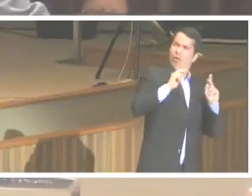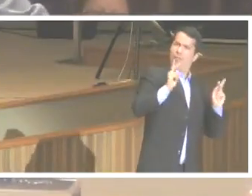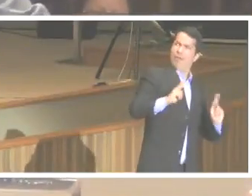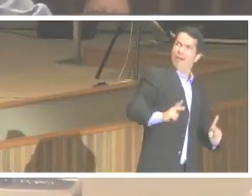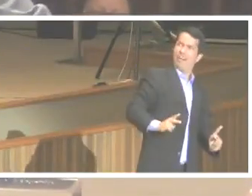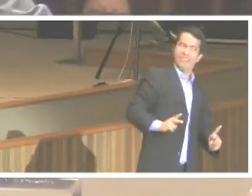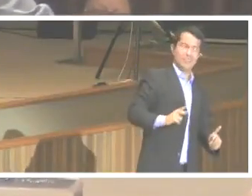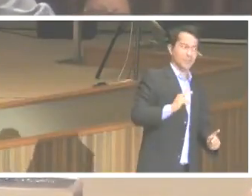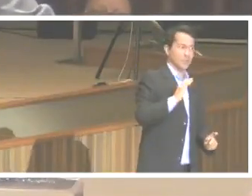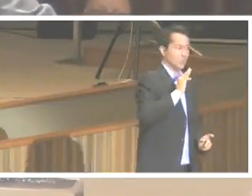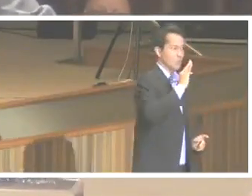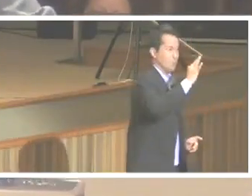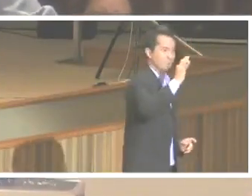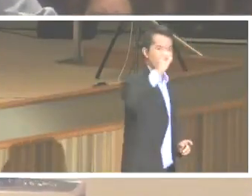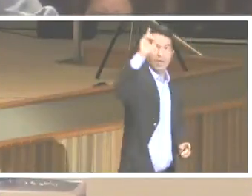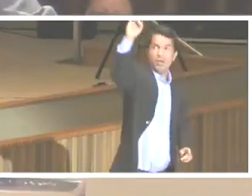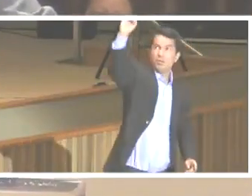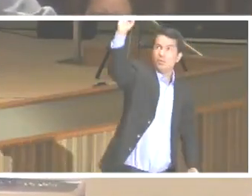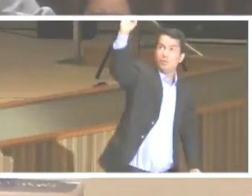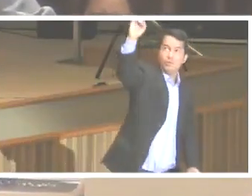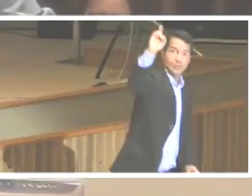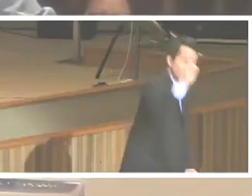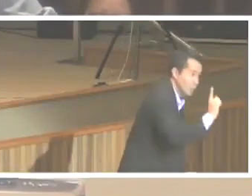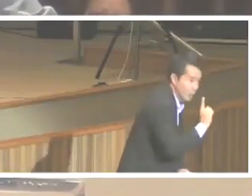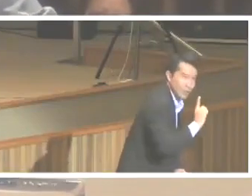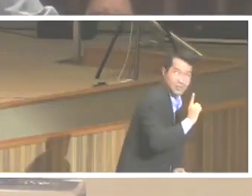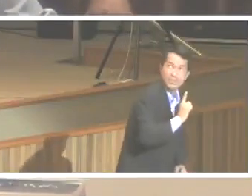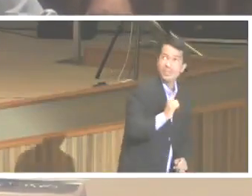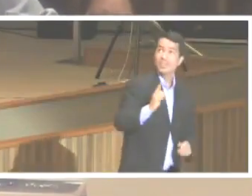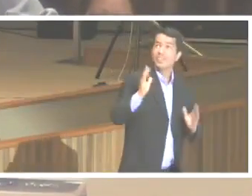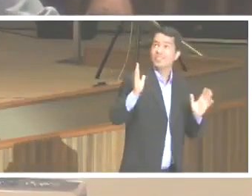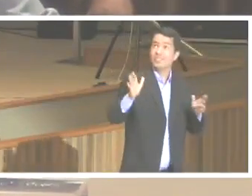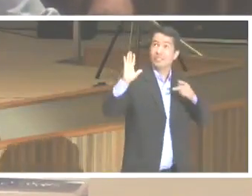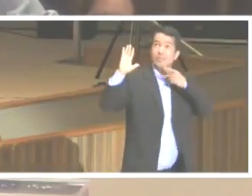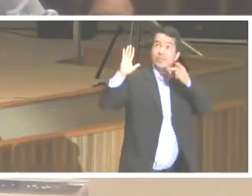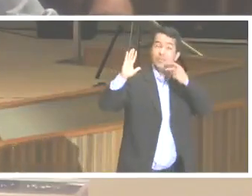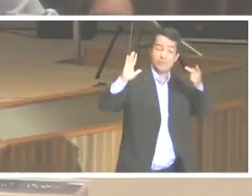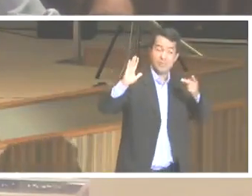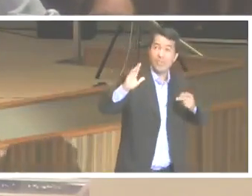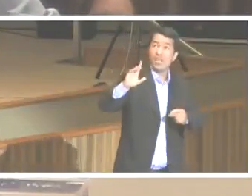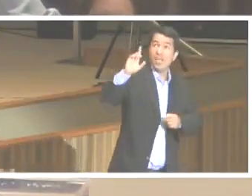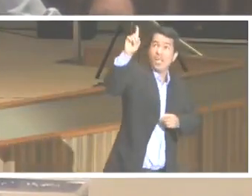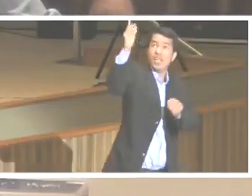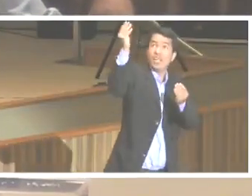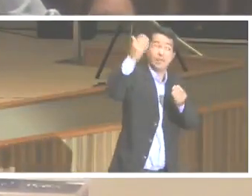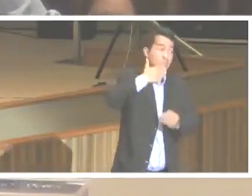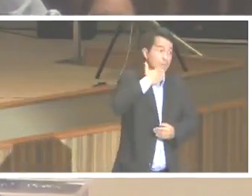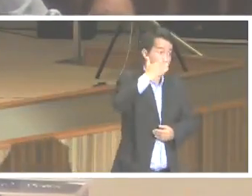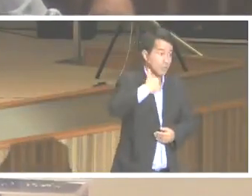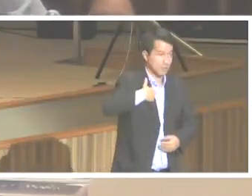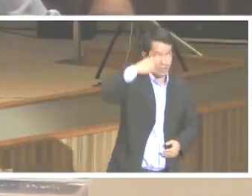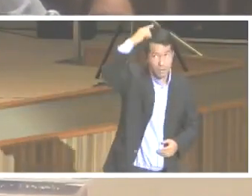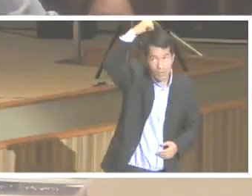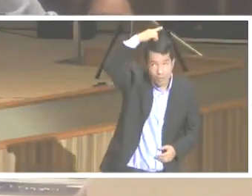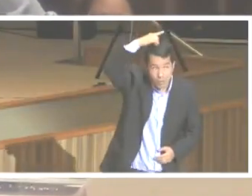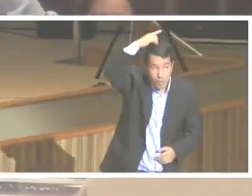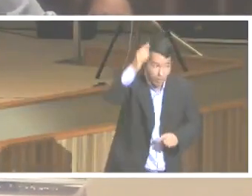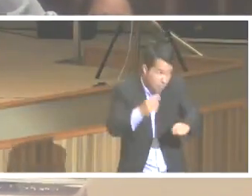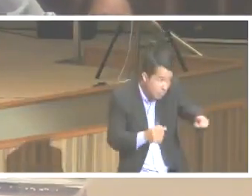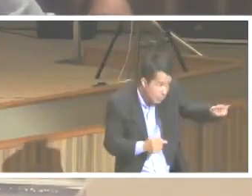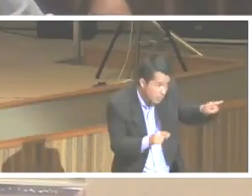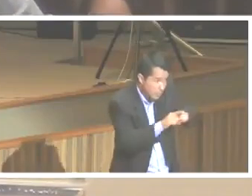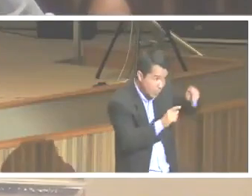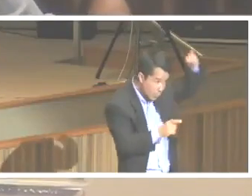pois já nos prometeu êle requererá o meu talento e também o teu o que